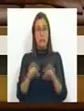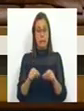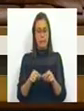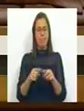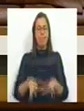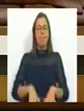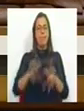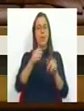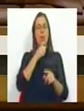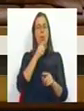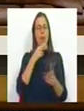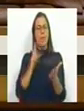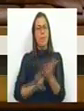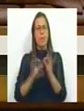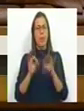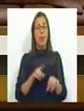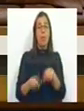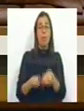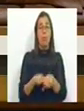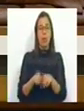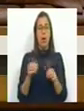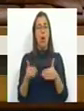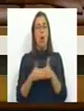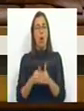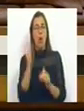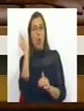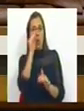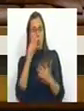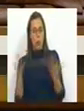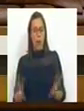ou desenvolvimento de uma verdadeira política de ordenamento rural.